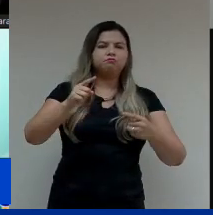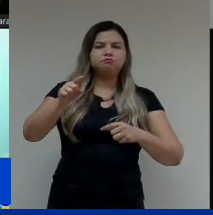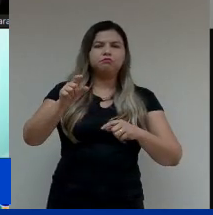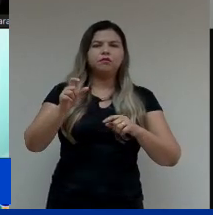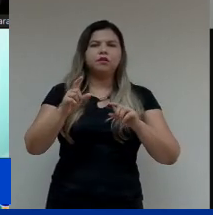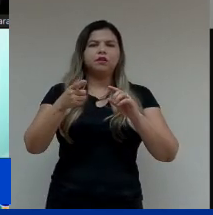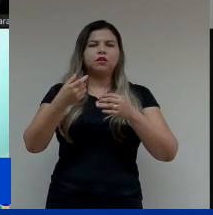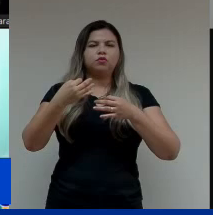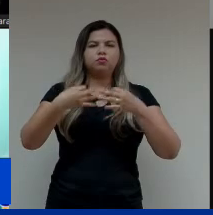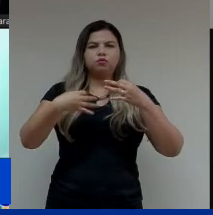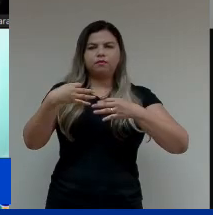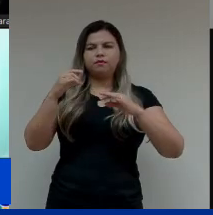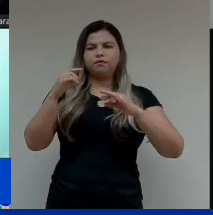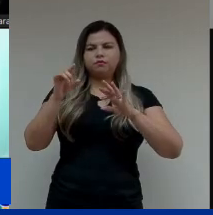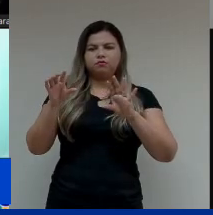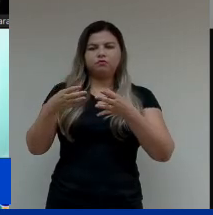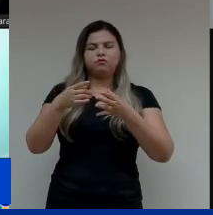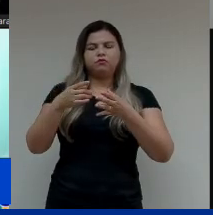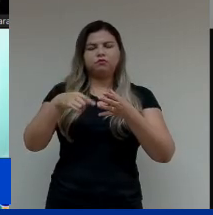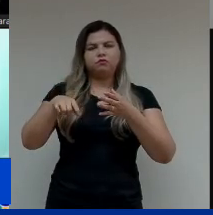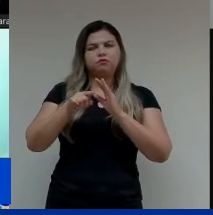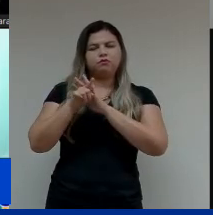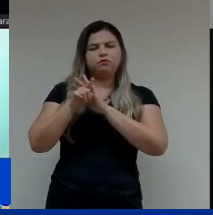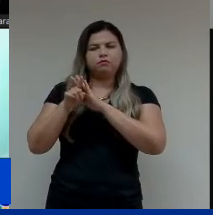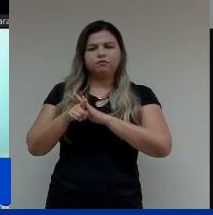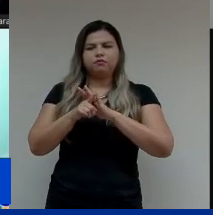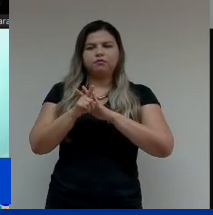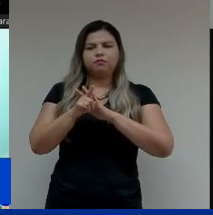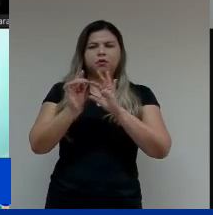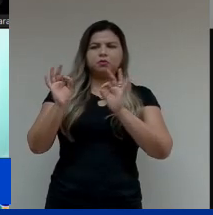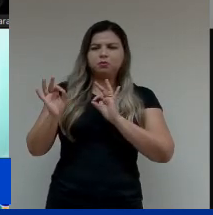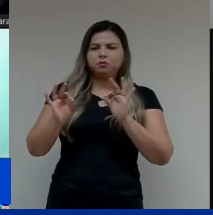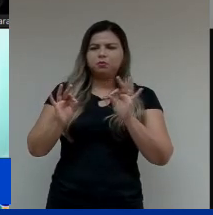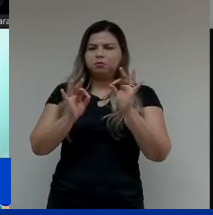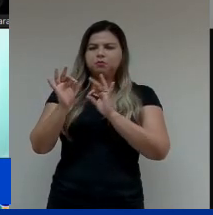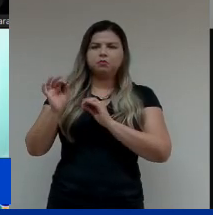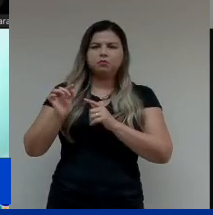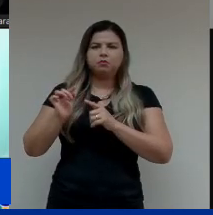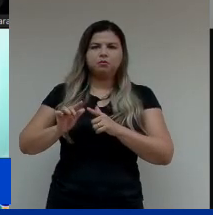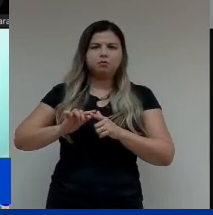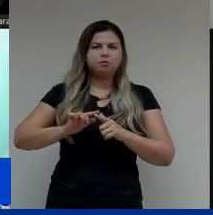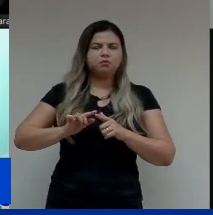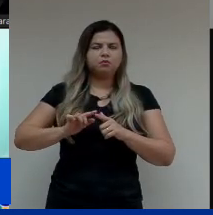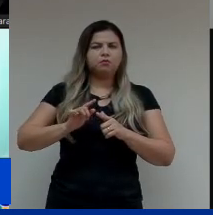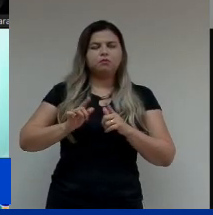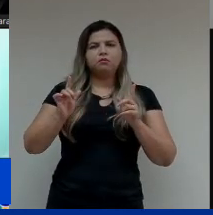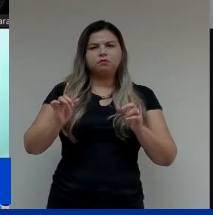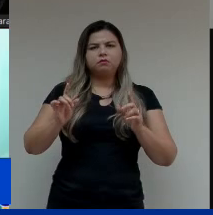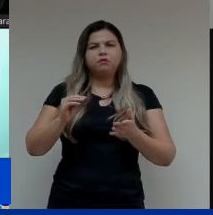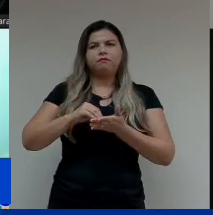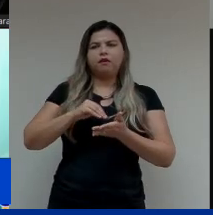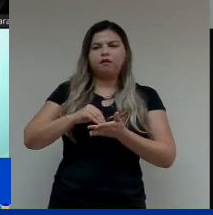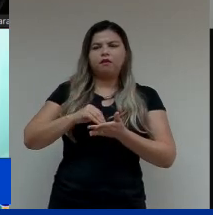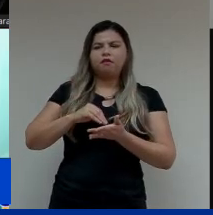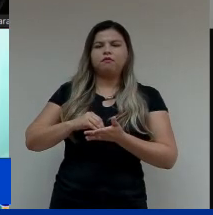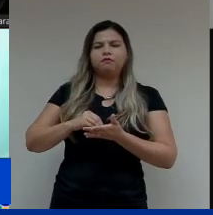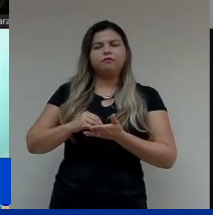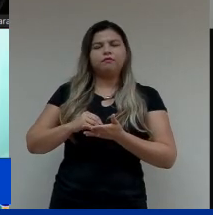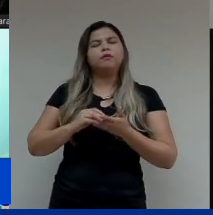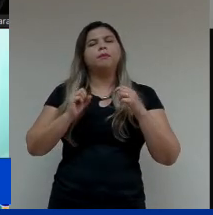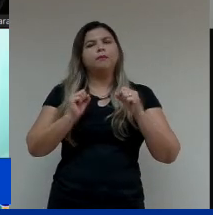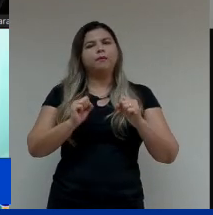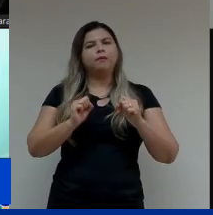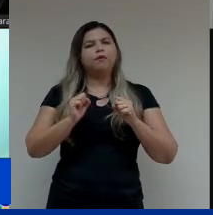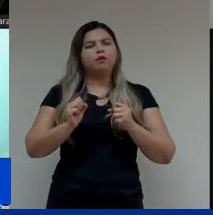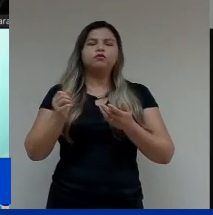julgamento. Embora não se constate omissão ou contradição que justifique efeitos modificativos no julgado, é o caso de